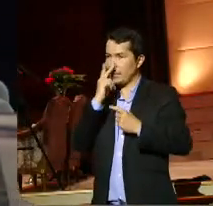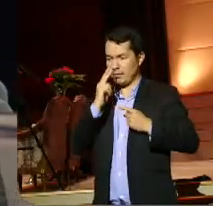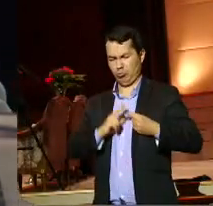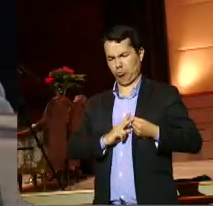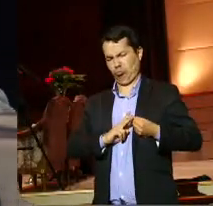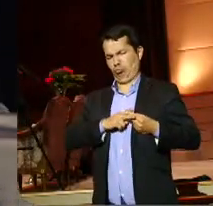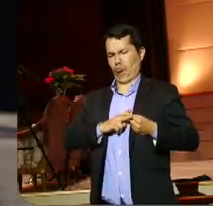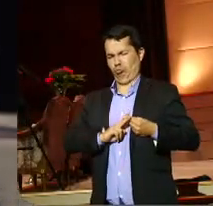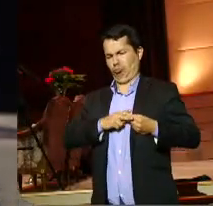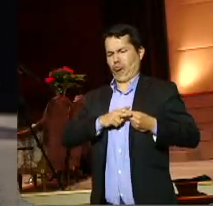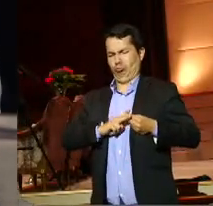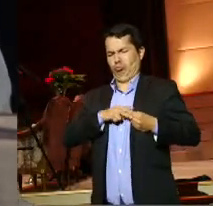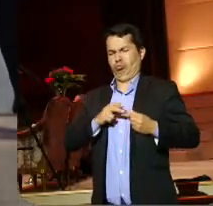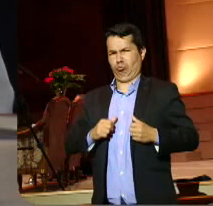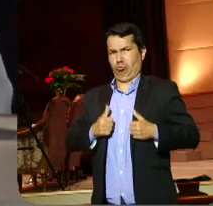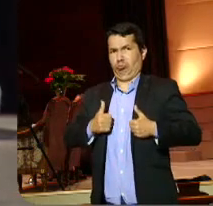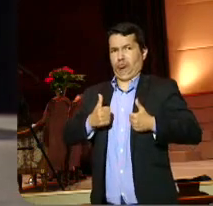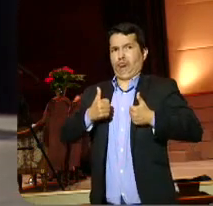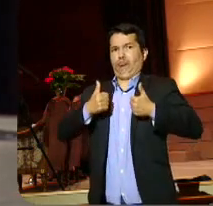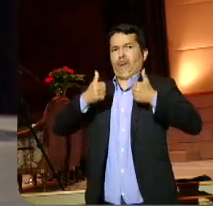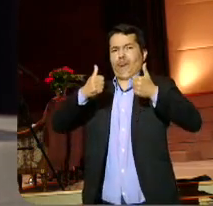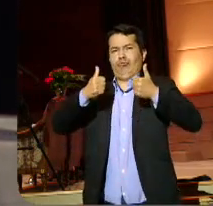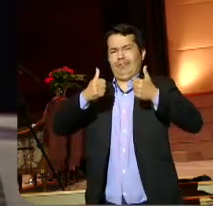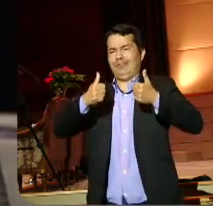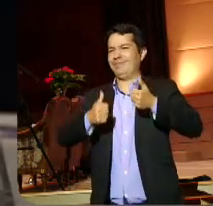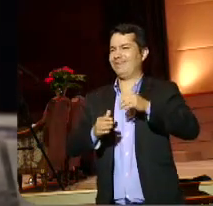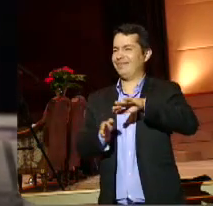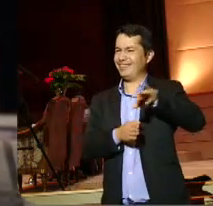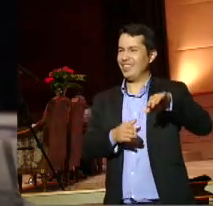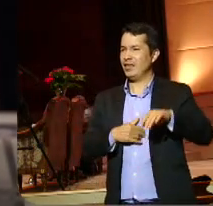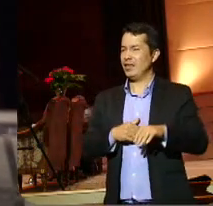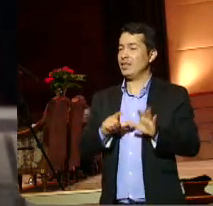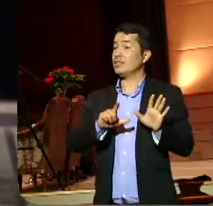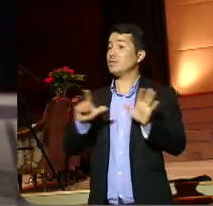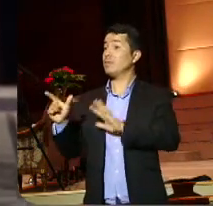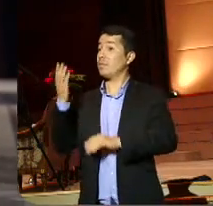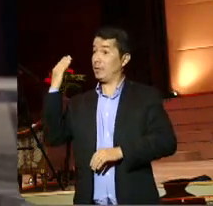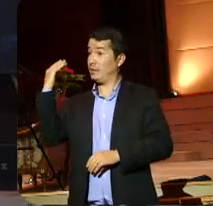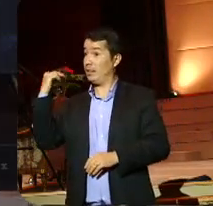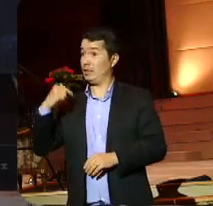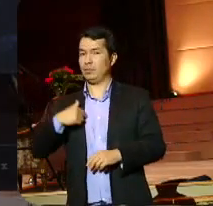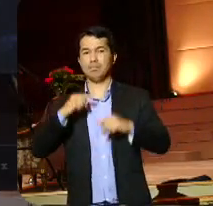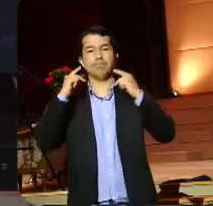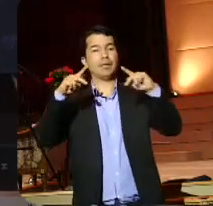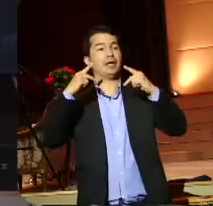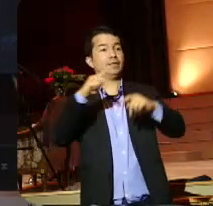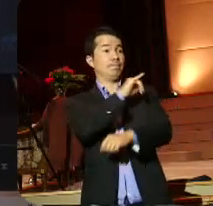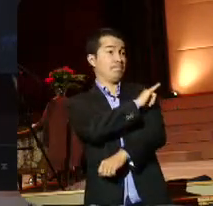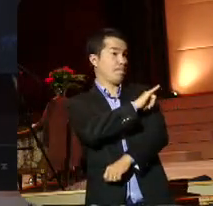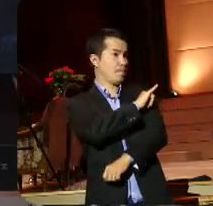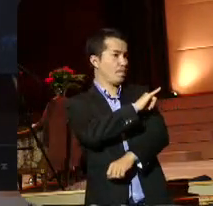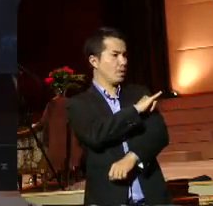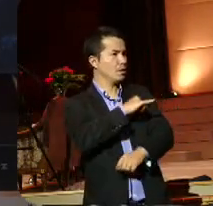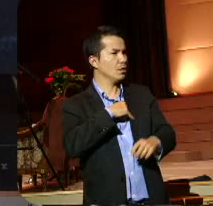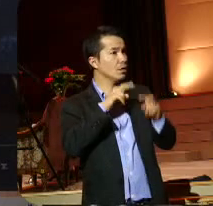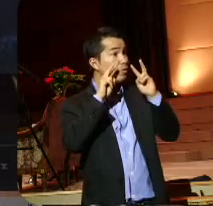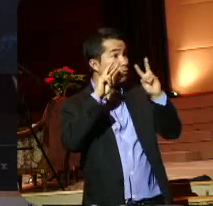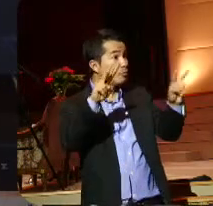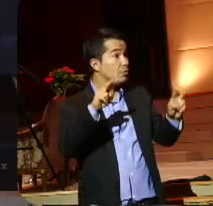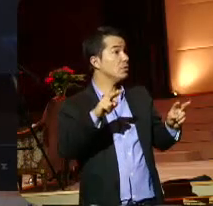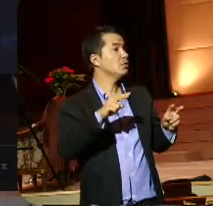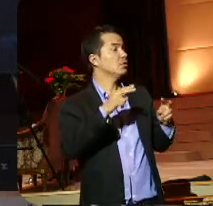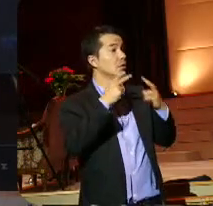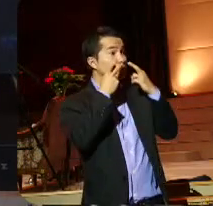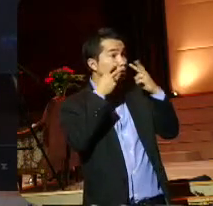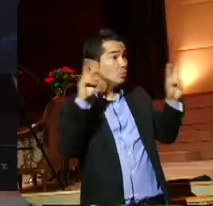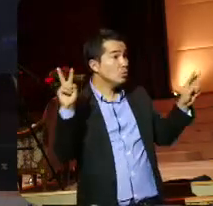estive pregando do Rio de Janeiro, e ali eu pude ouvir uma mensagem muito preciosa, um testemunho muito bonito,